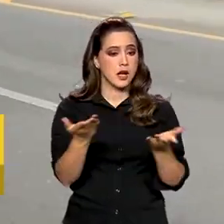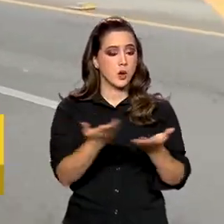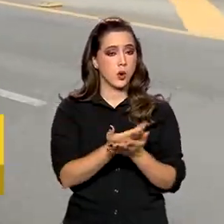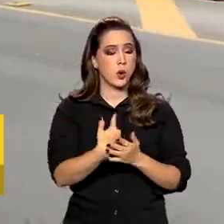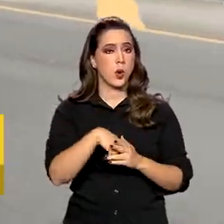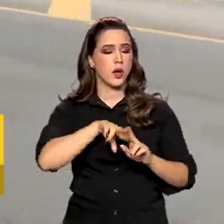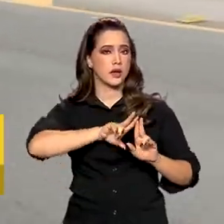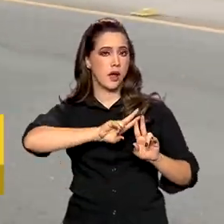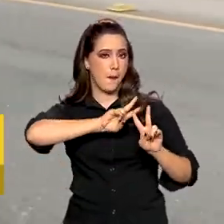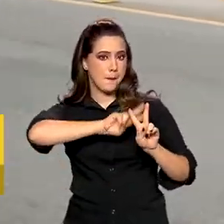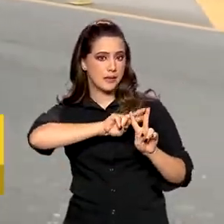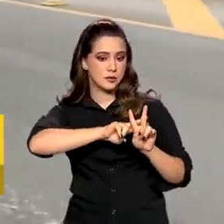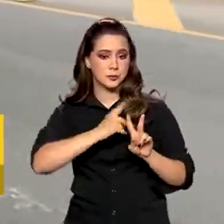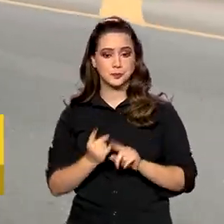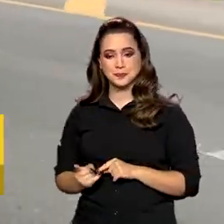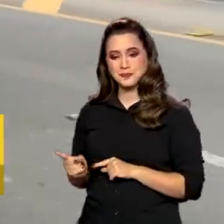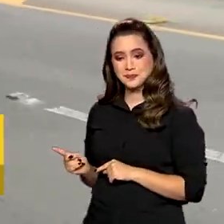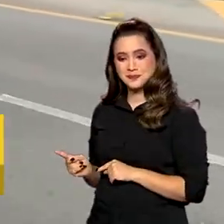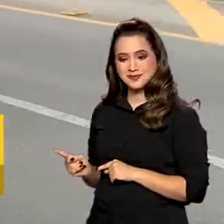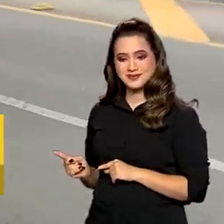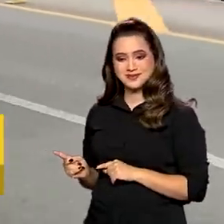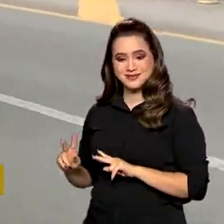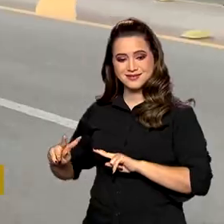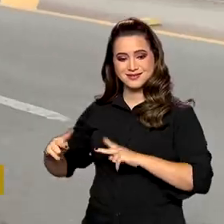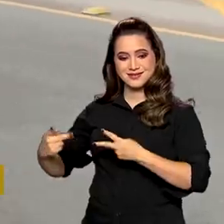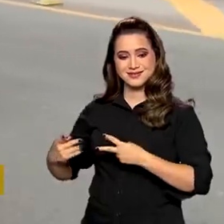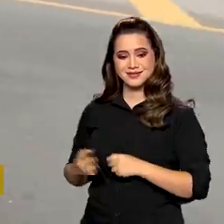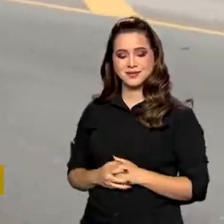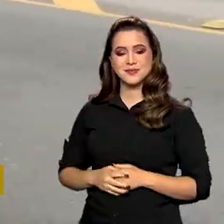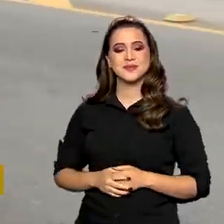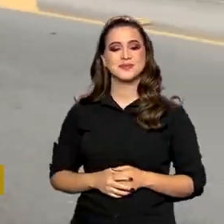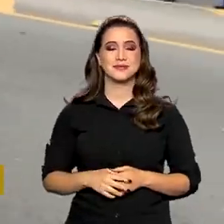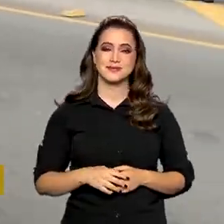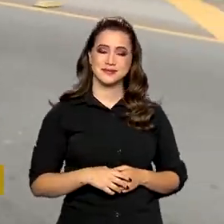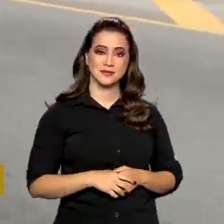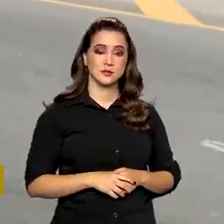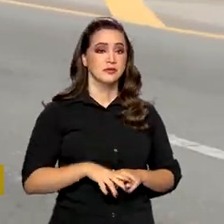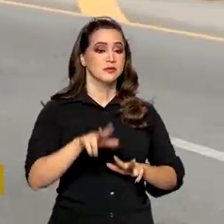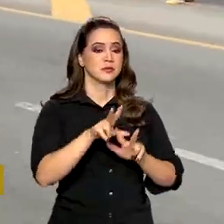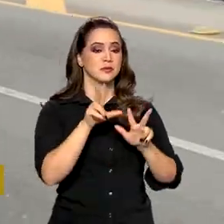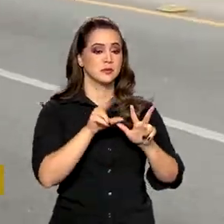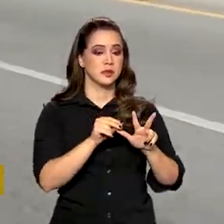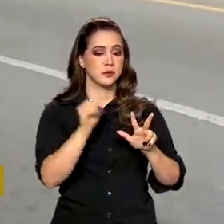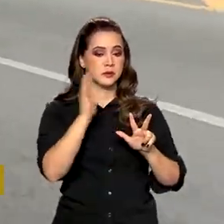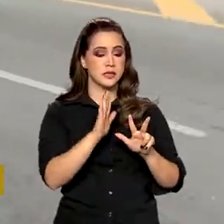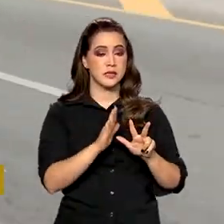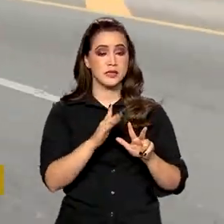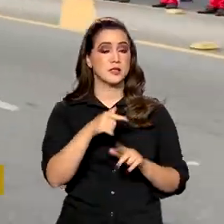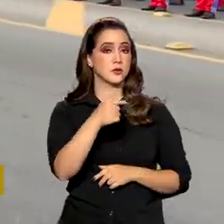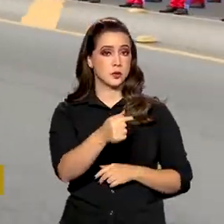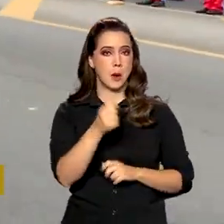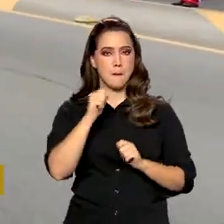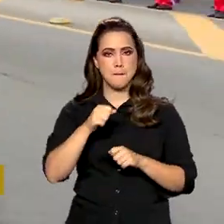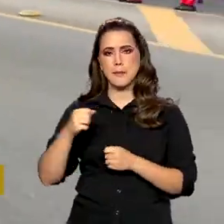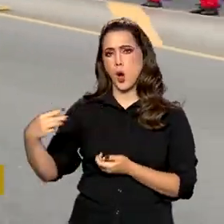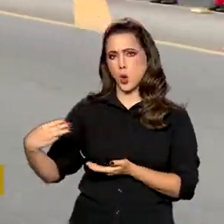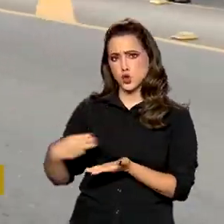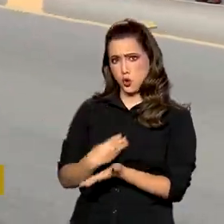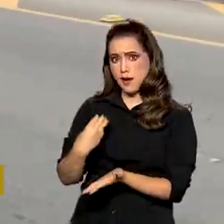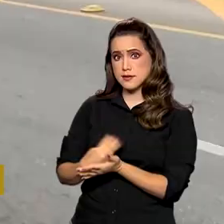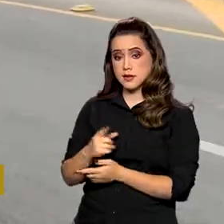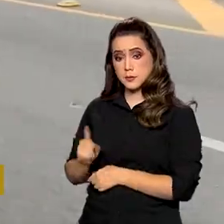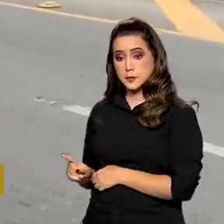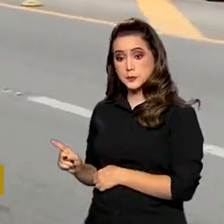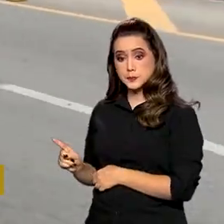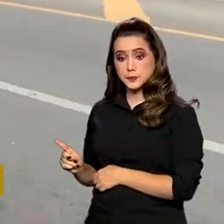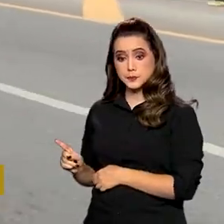receber mensagens ali na nossa tela, hashtag TV Brasil no 7. Você pode acompanha. Mandar foto, pode mandar exatamente. Vídeo, pode mandar texto, participação, né, Renata?